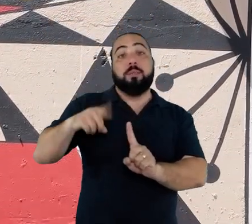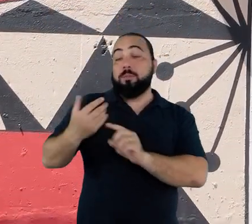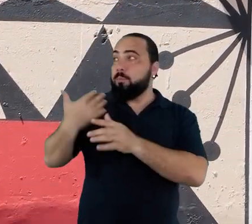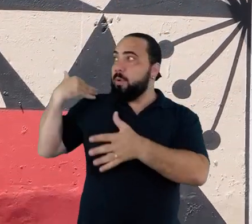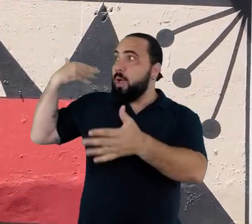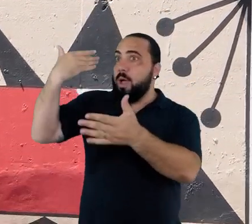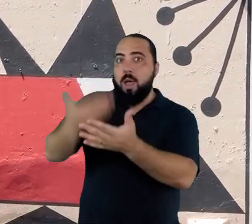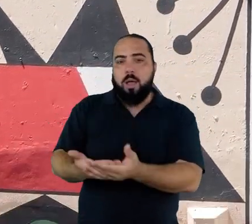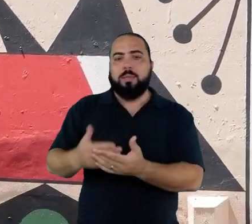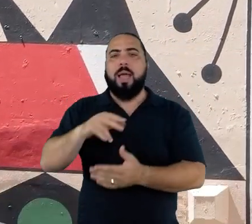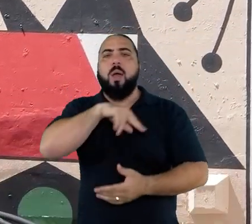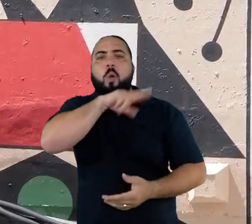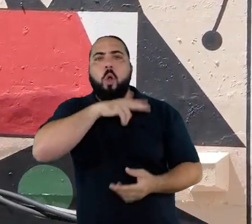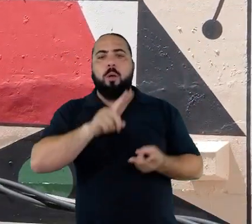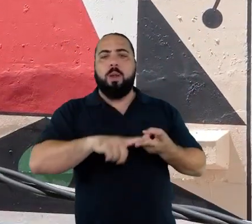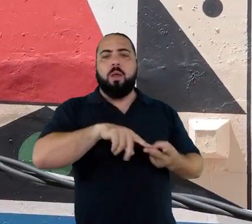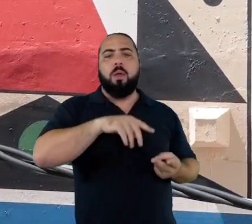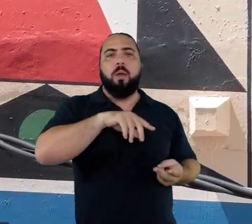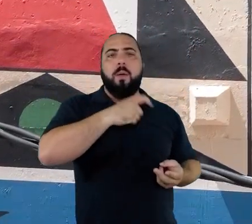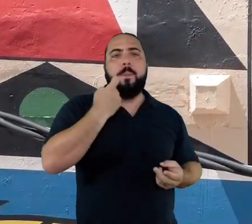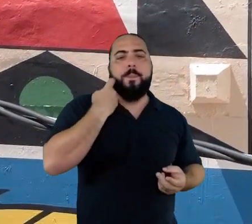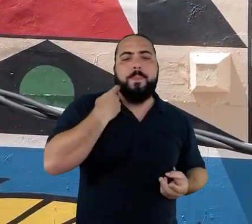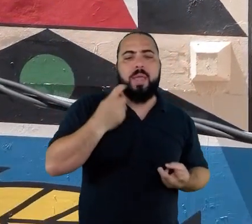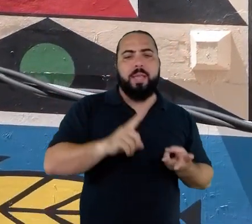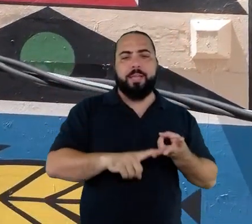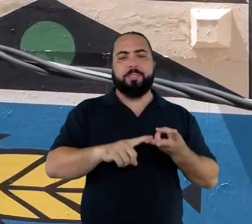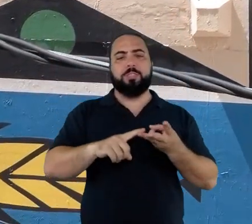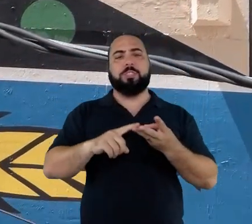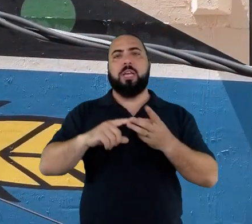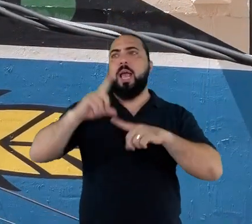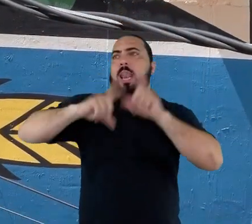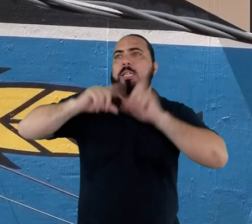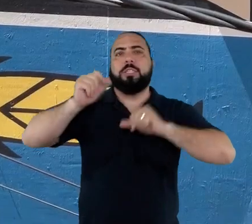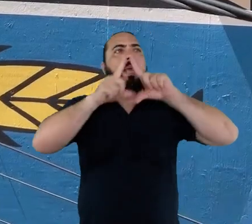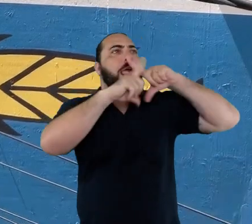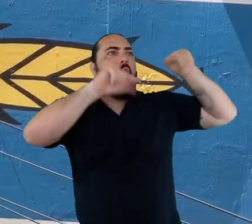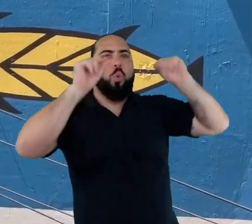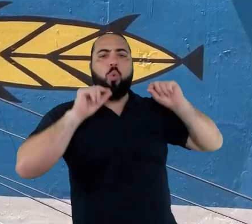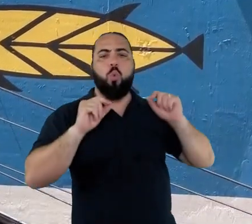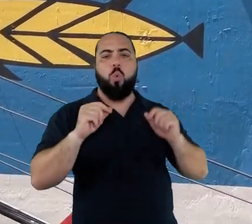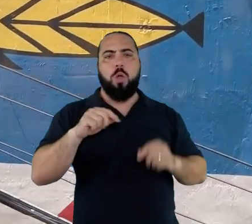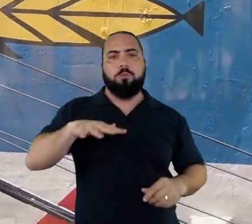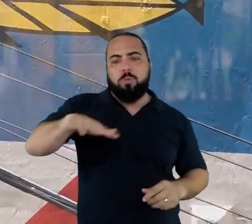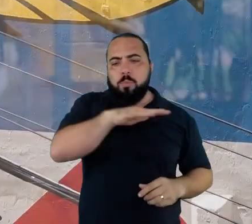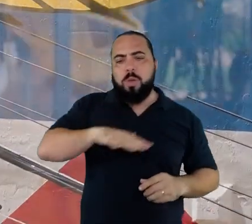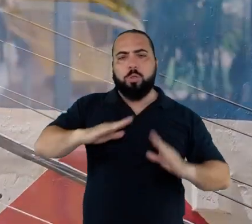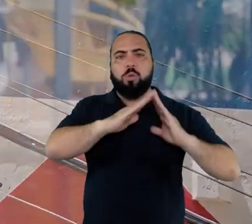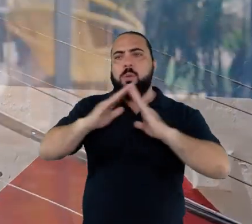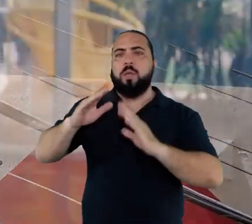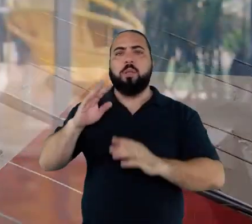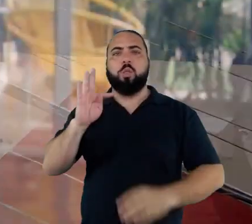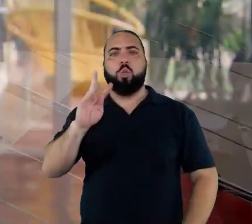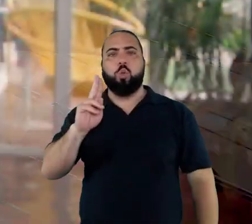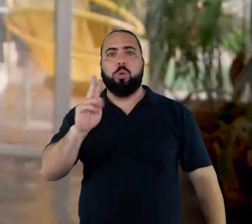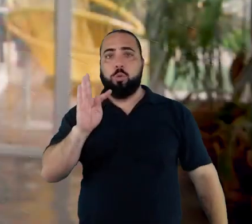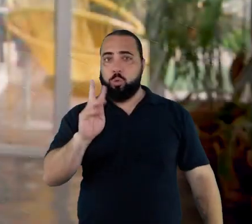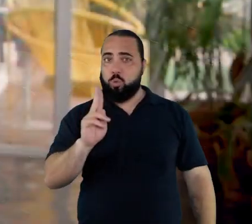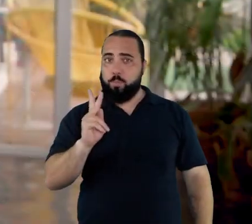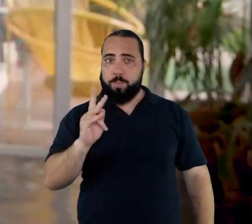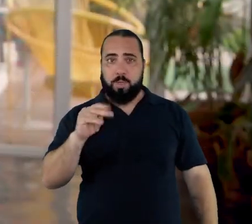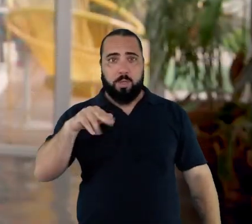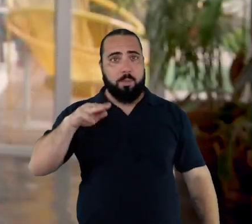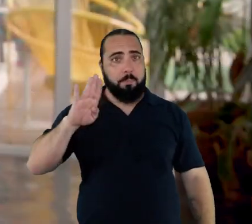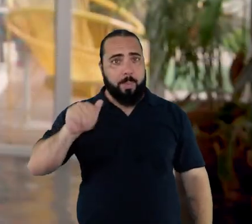as simbólicas, a cobra, o peixe-acari, a lua, a estrela, o manto tupinambá, fazendo como que